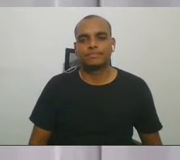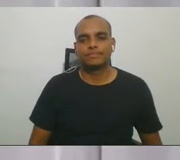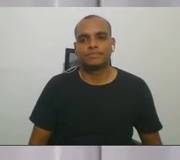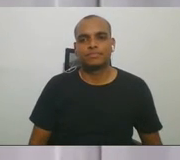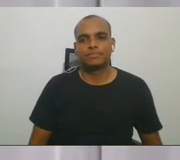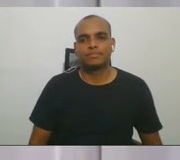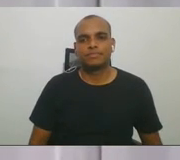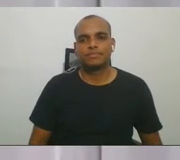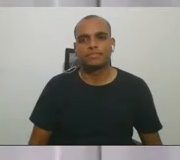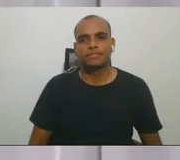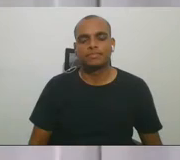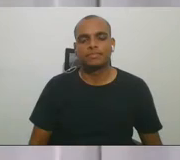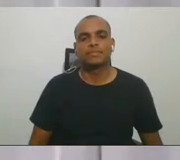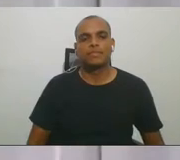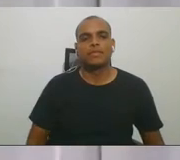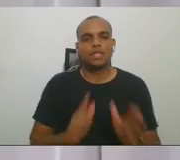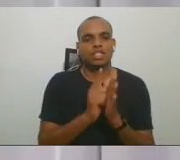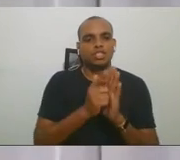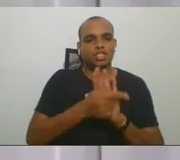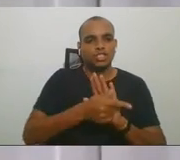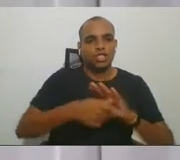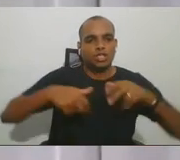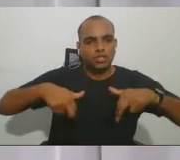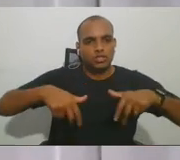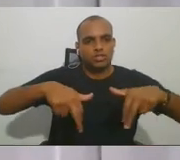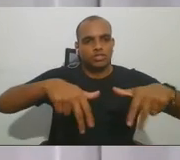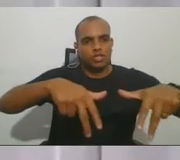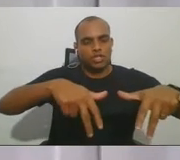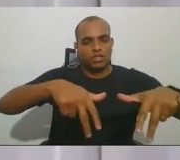de gênero em ordens não binárias como